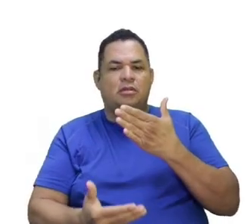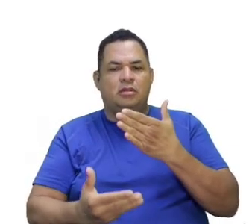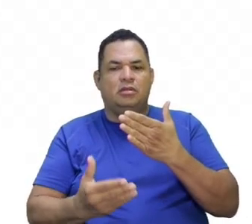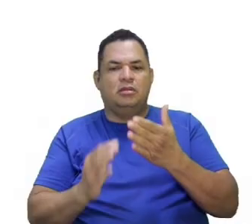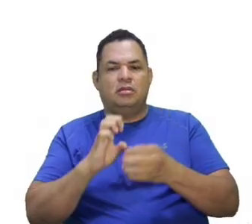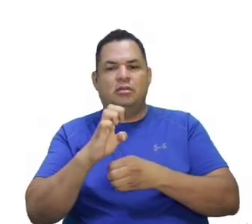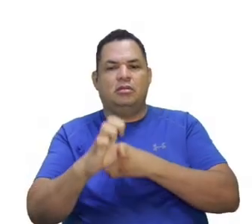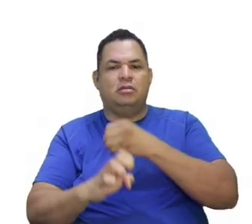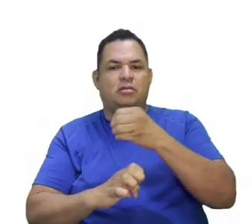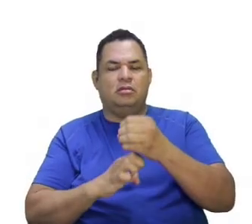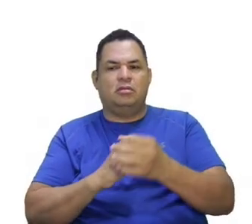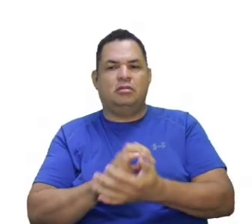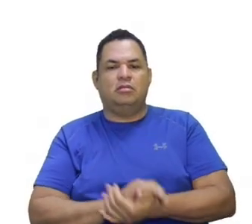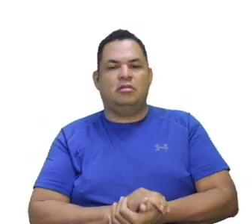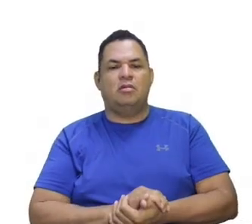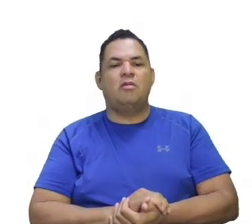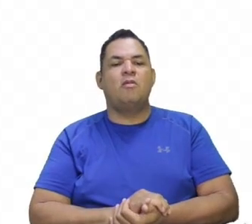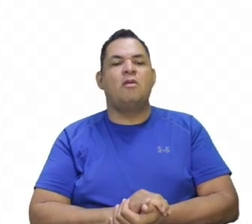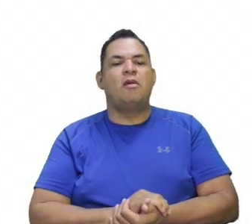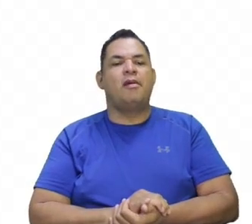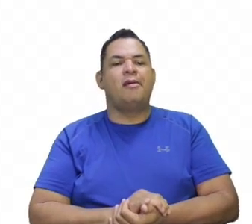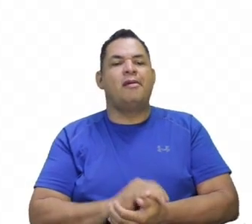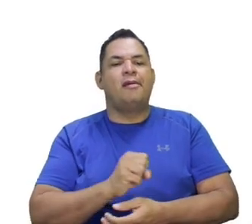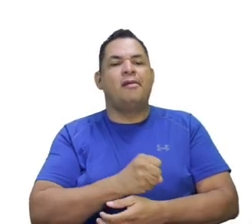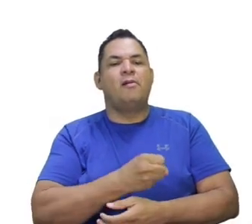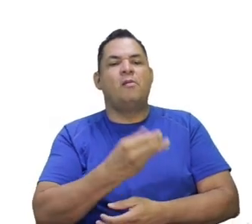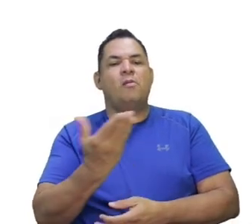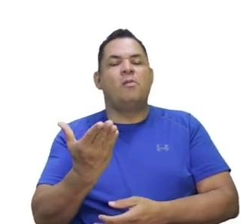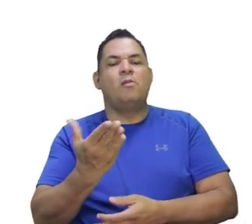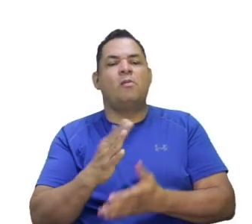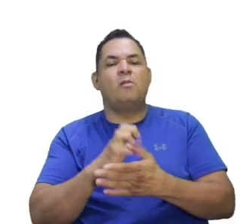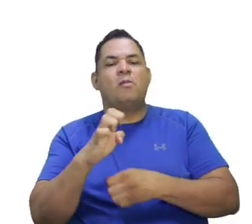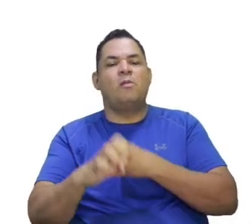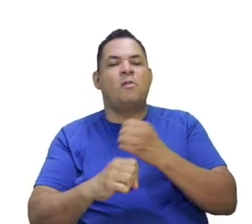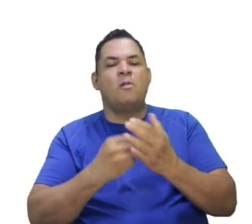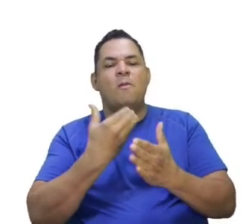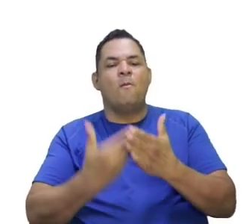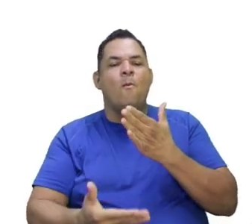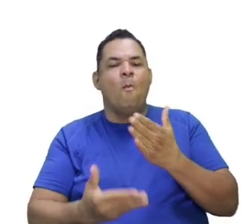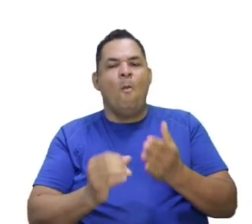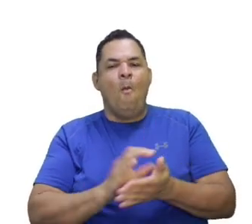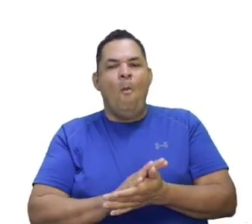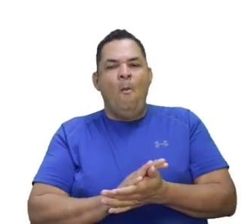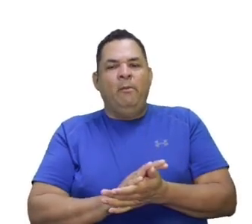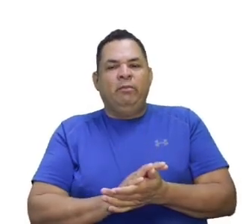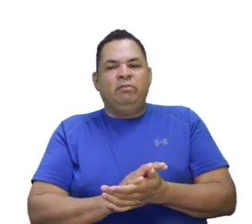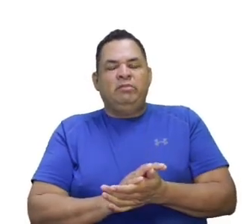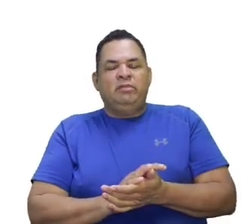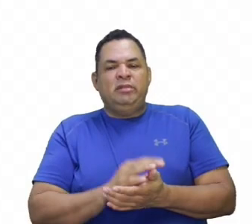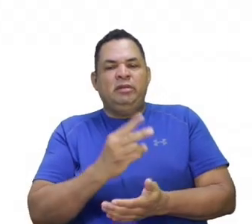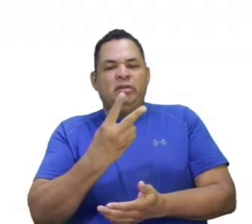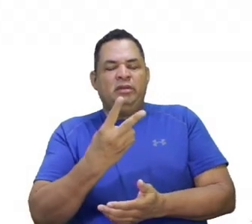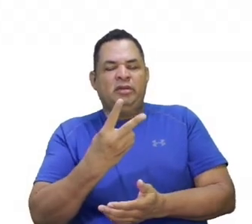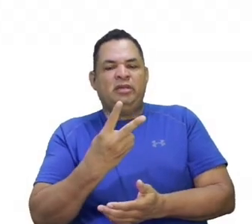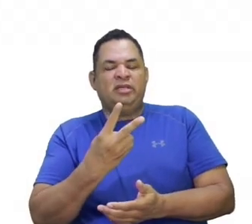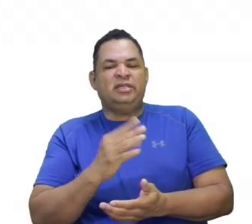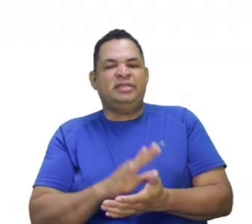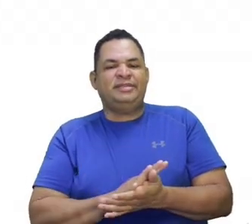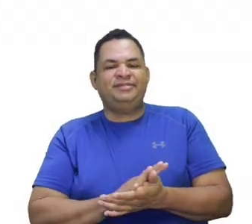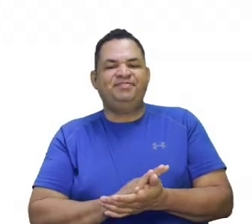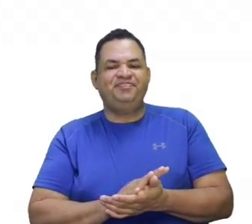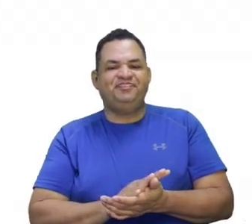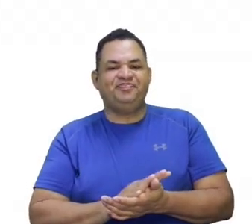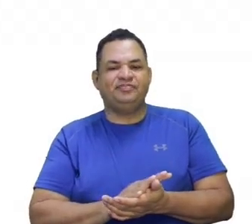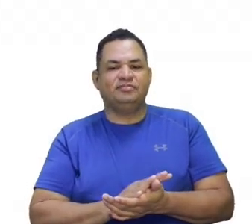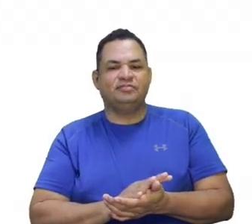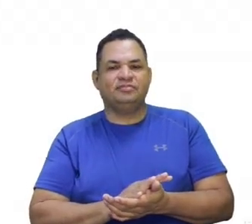perder os elétrons. Quantos elétrons ele vai perder? A quantidade da carga do íon. Então, 2 elétrons. Significa que ele